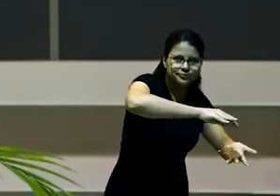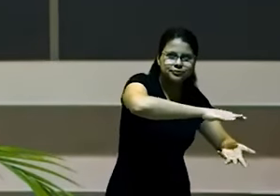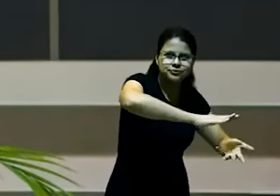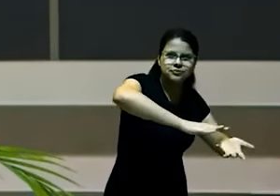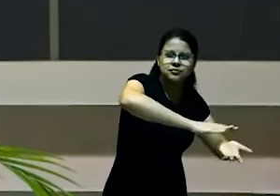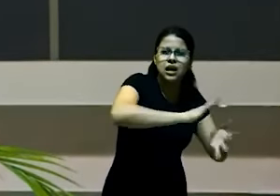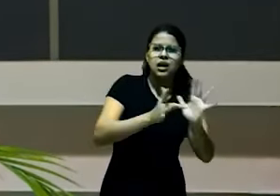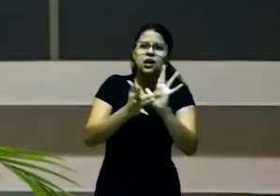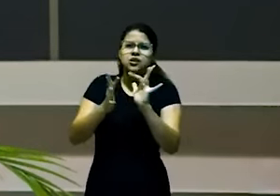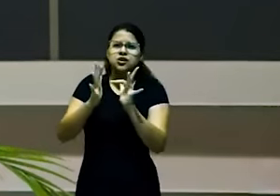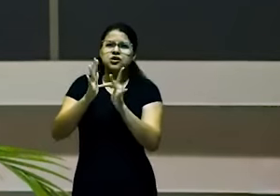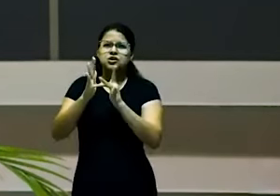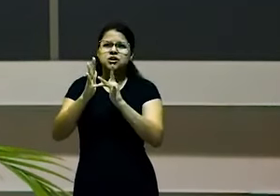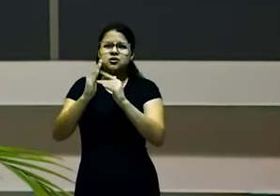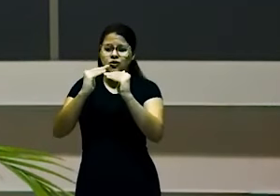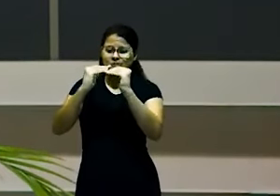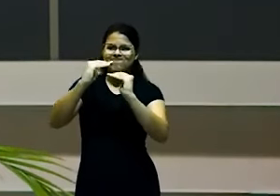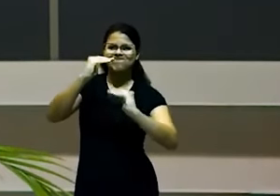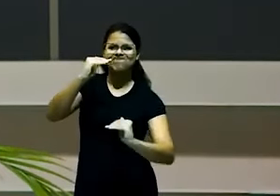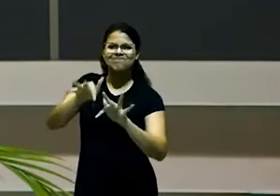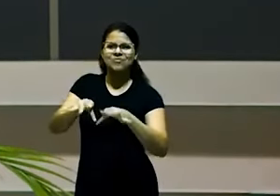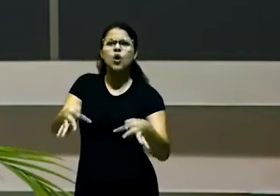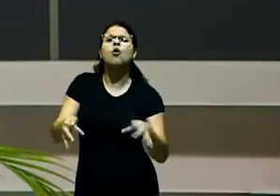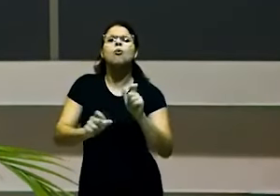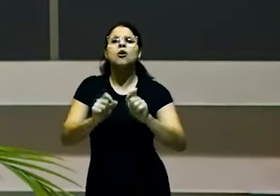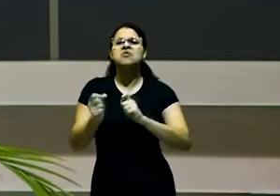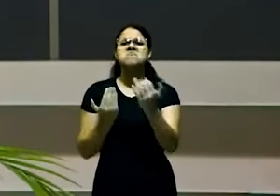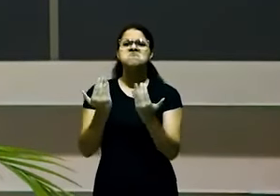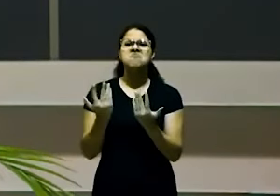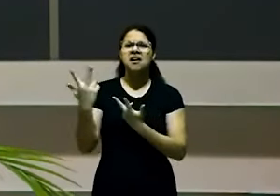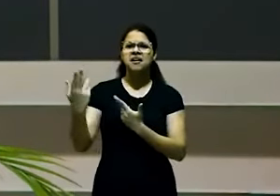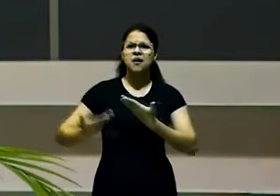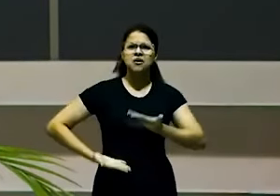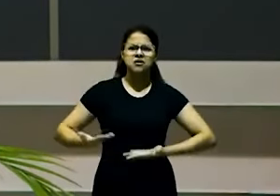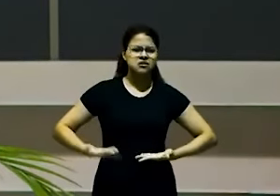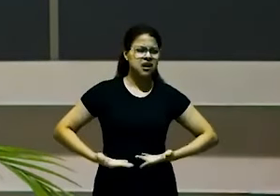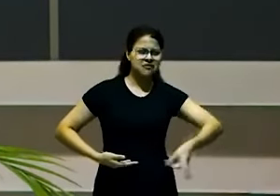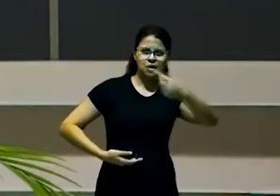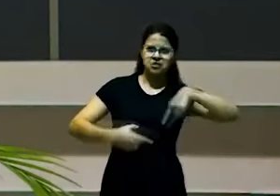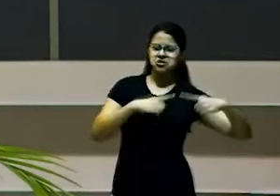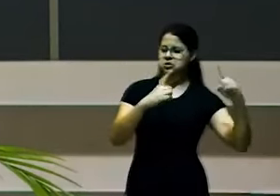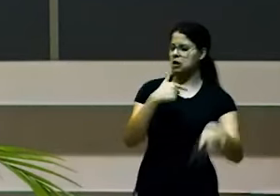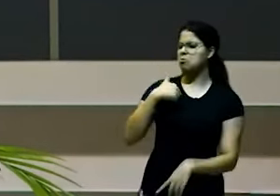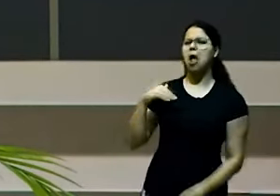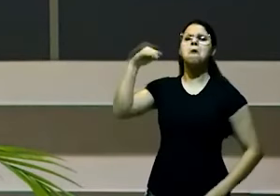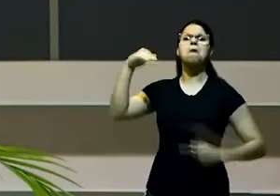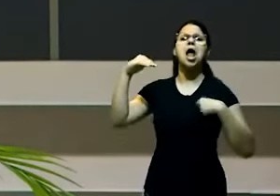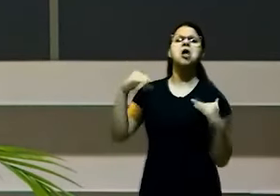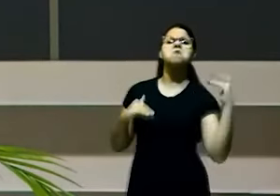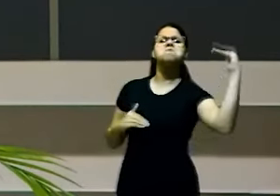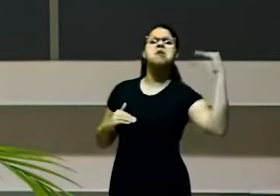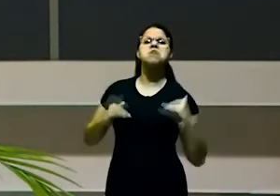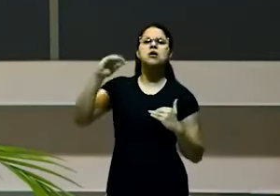servo e criado naquele dia enquanto entre ele se discutia quem era o maior ele se